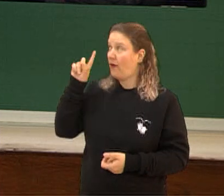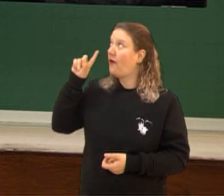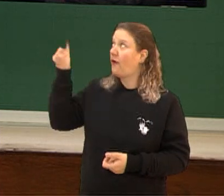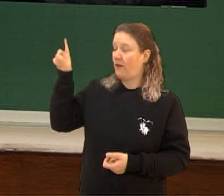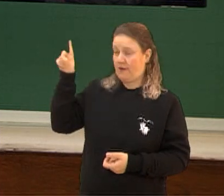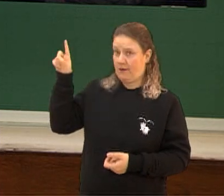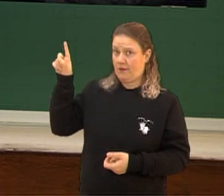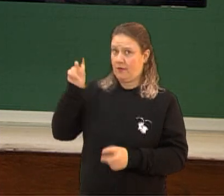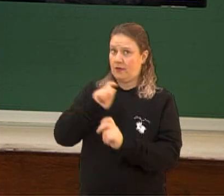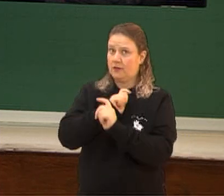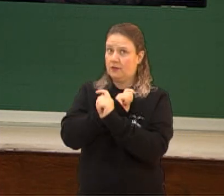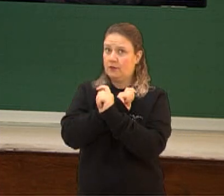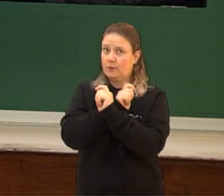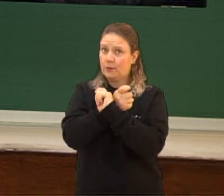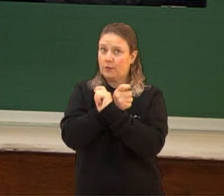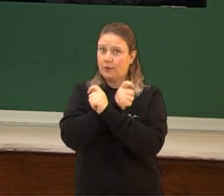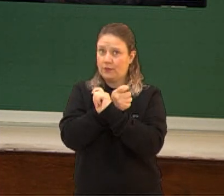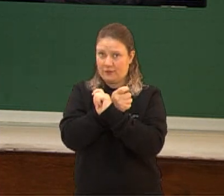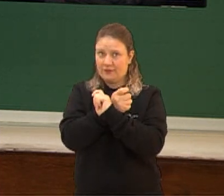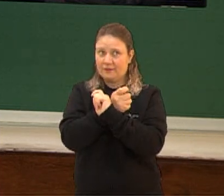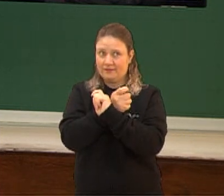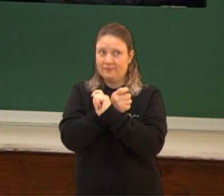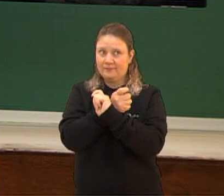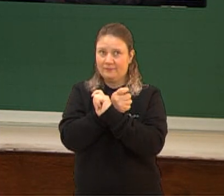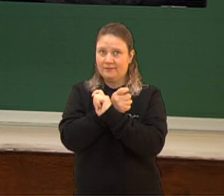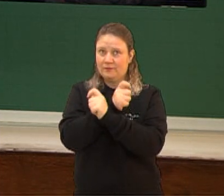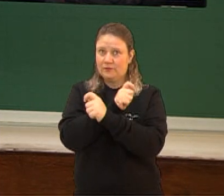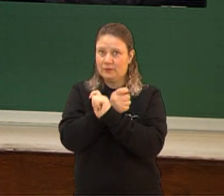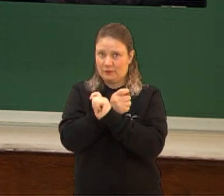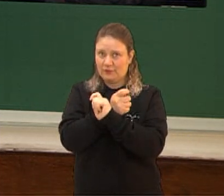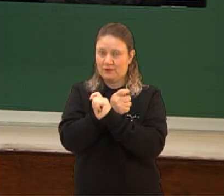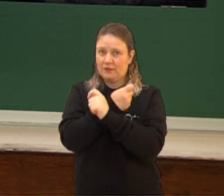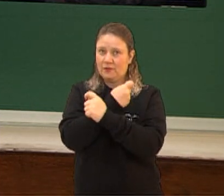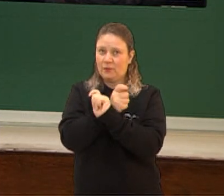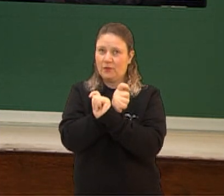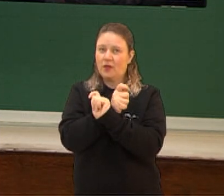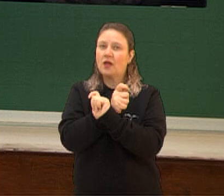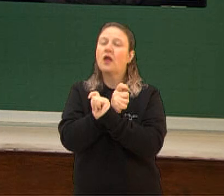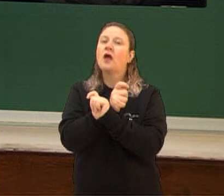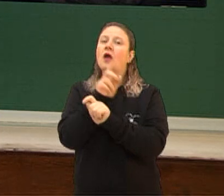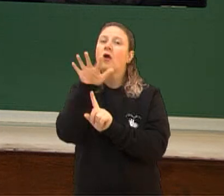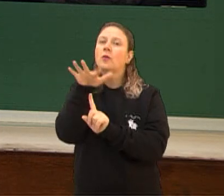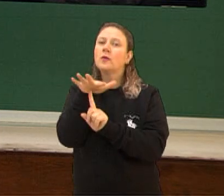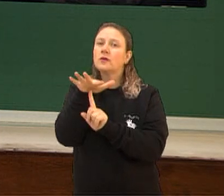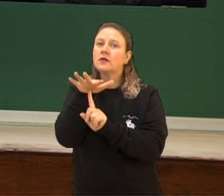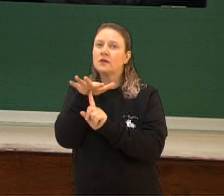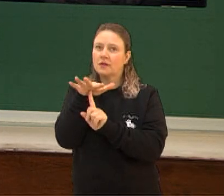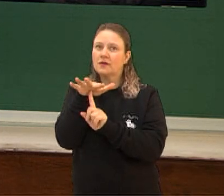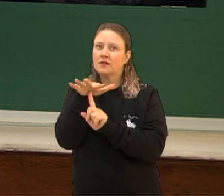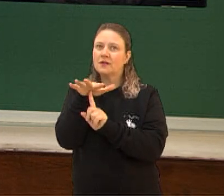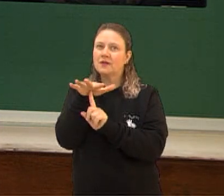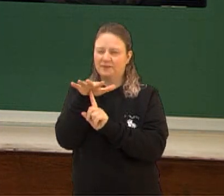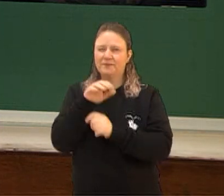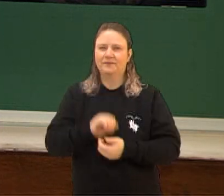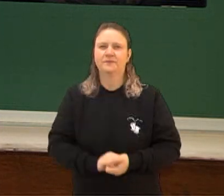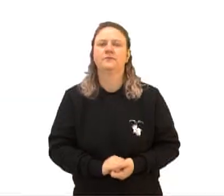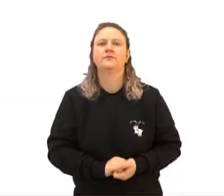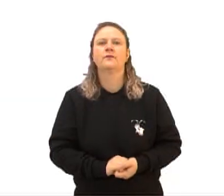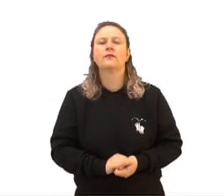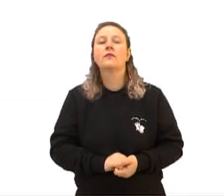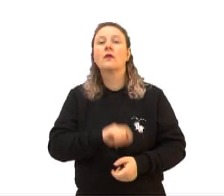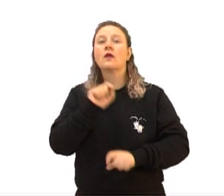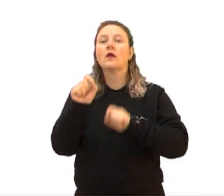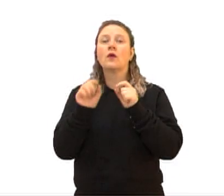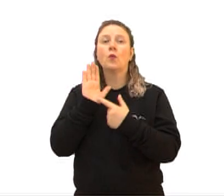essa questão. Você que está vendo a aula aí, sabe muito bem. né? É dessa instituição. A